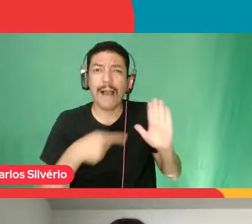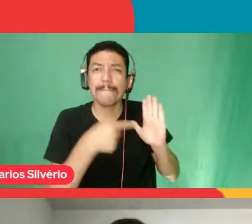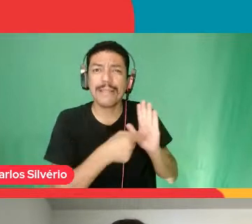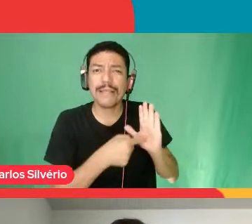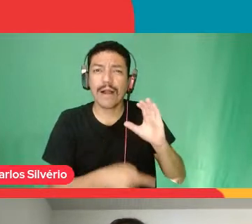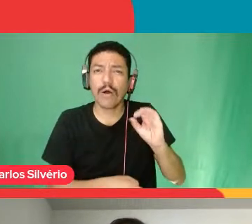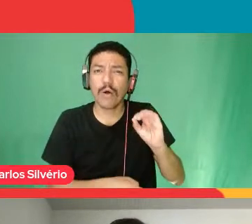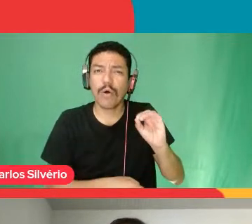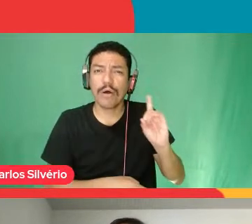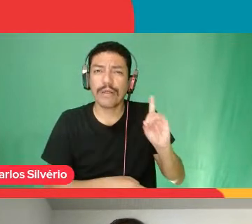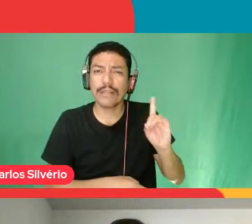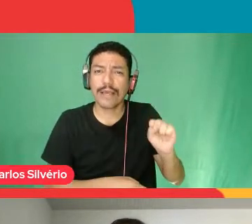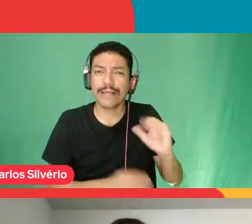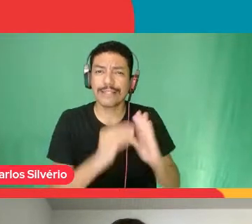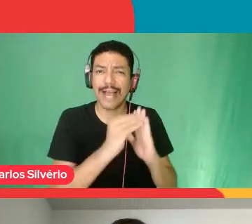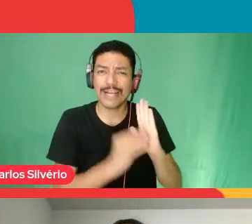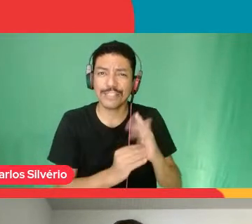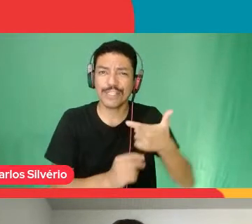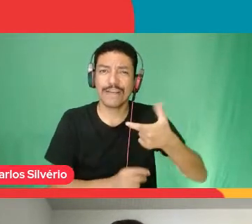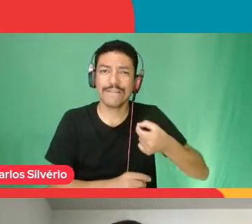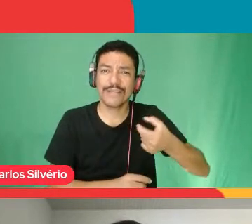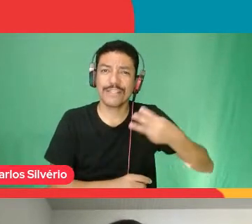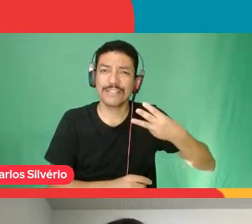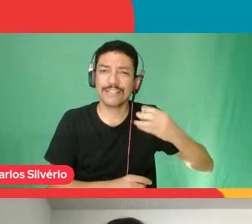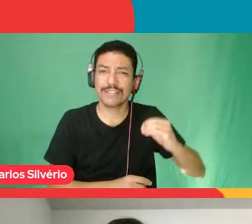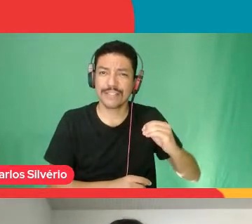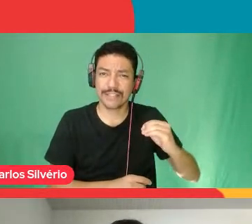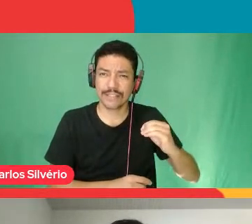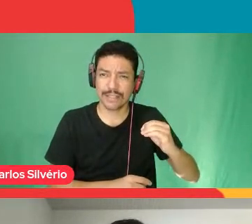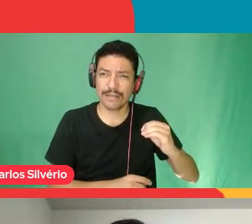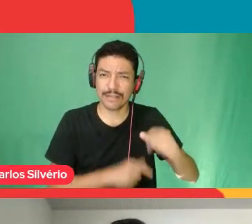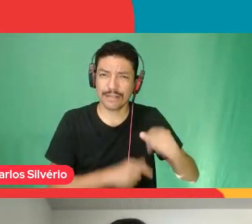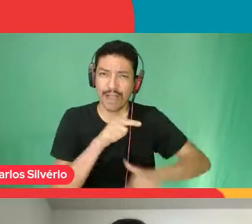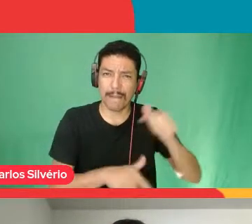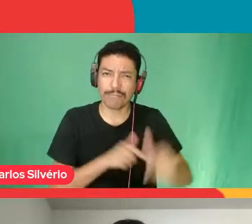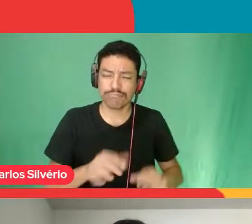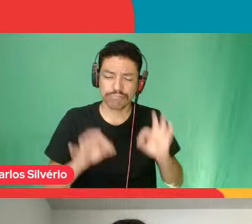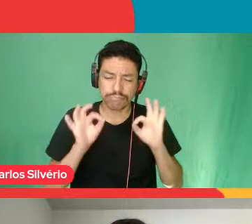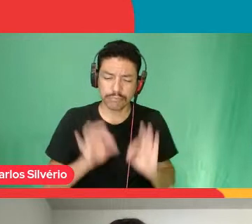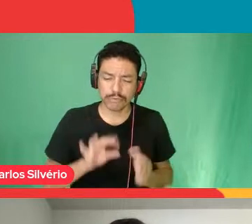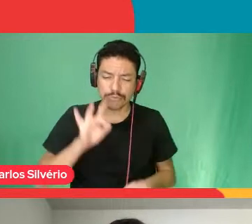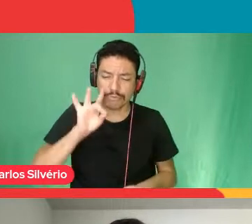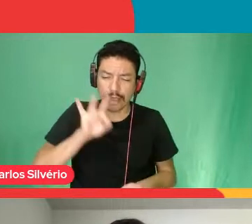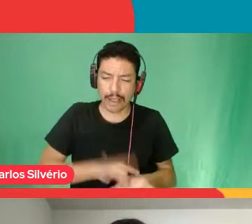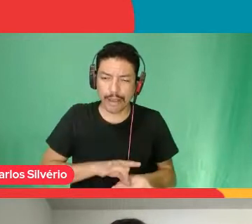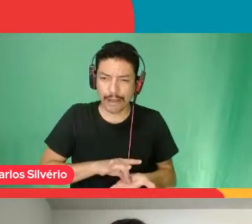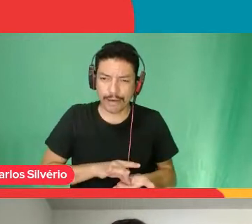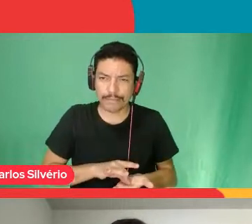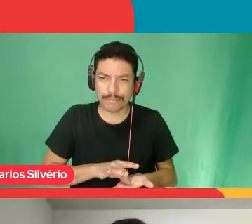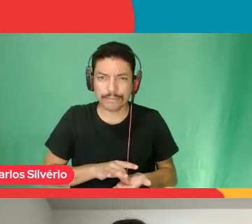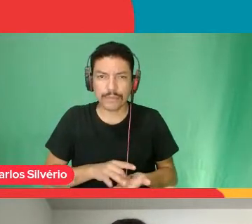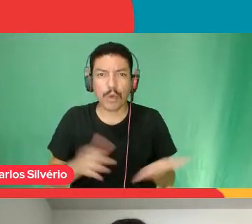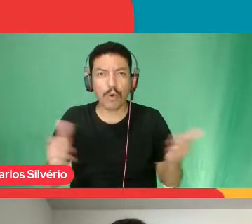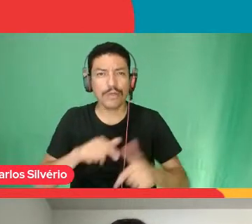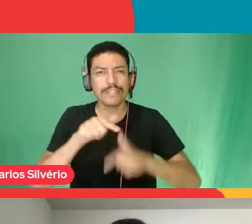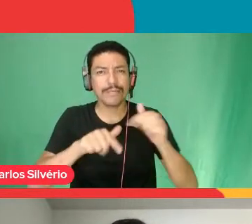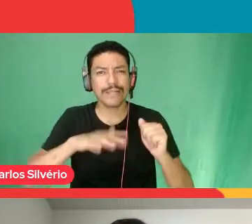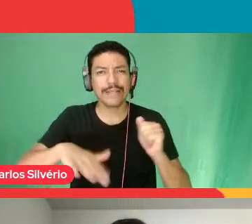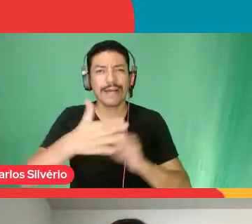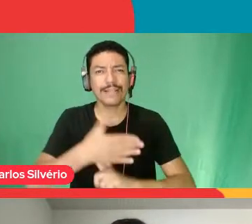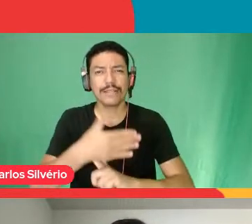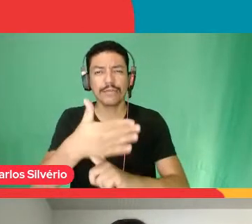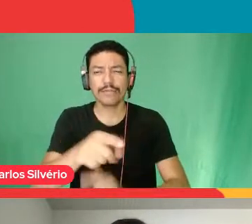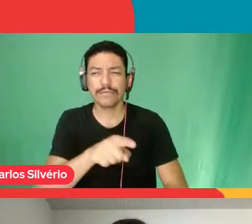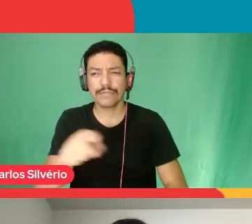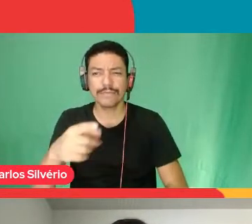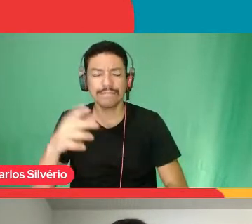nossa agenda 2030, que é para onde a gente está arrumando. Então, o que estar hoje aqui nesse mercado de tecnologia, como é que a gente